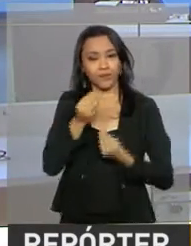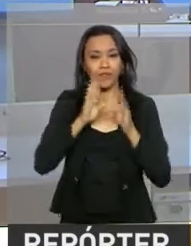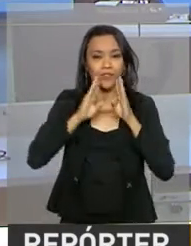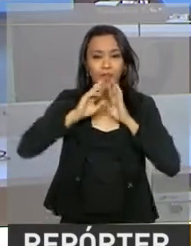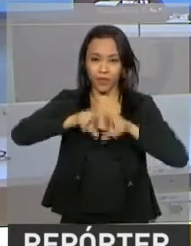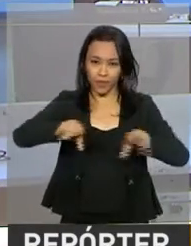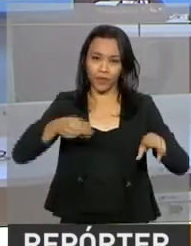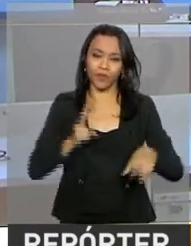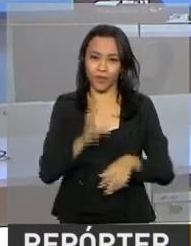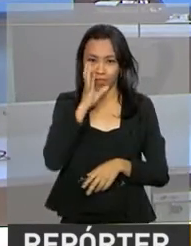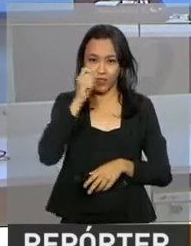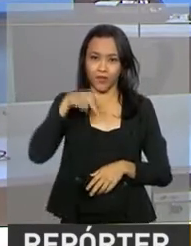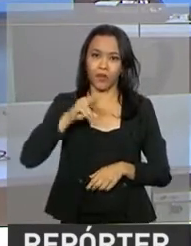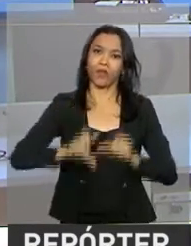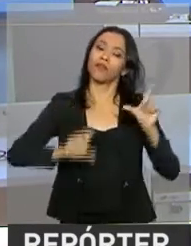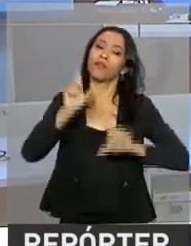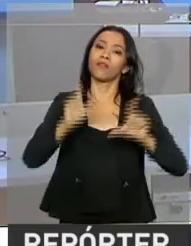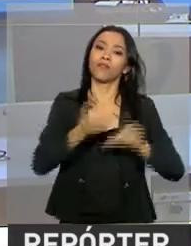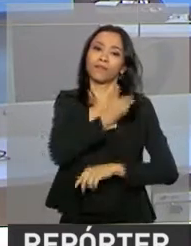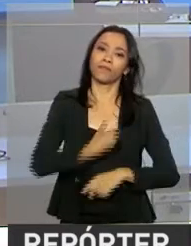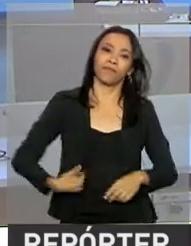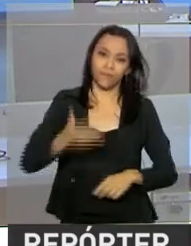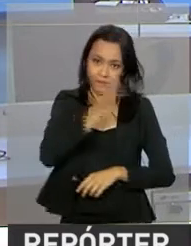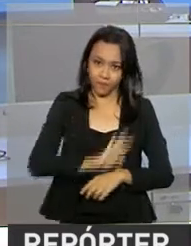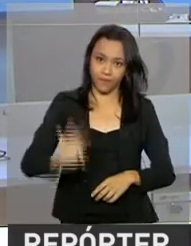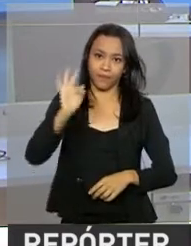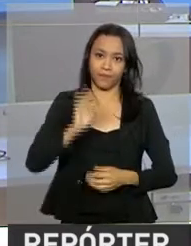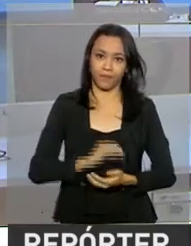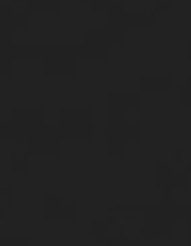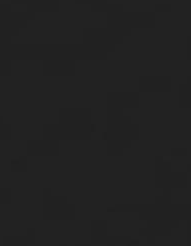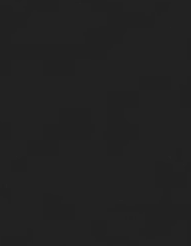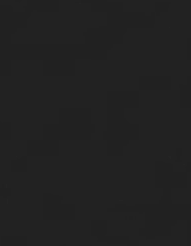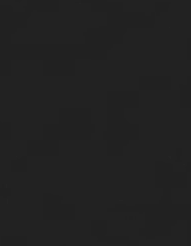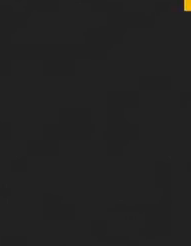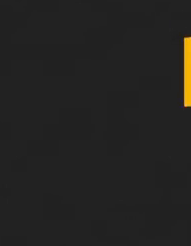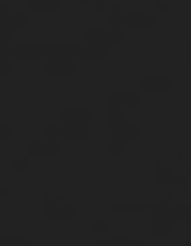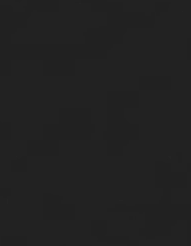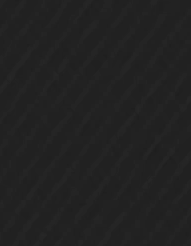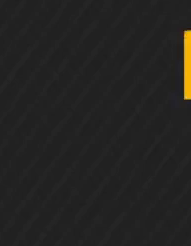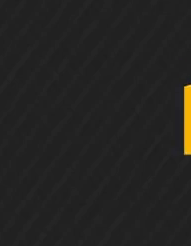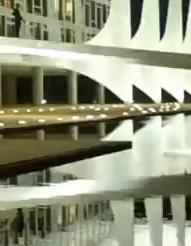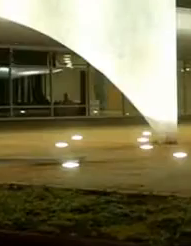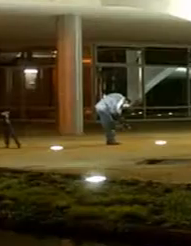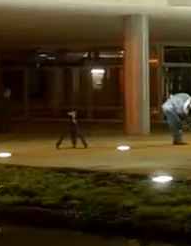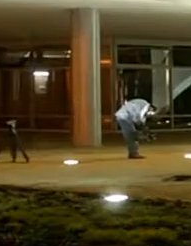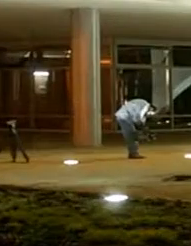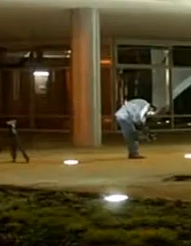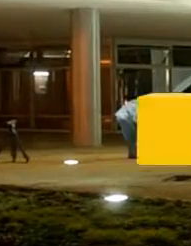sociais. Continue com a gente aqui na NBR, a TV do Governo Federal.